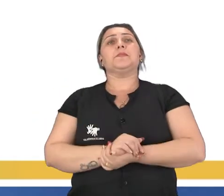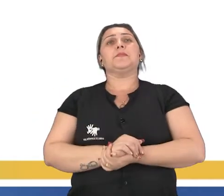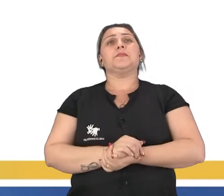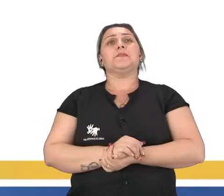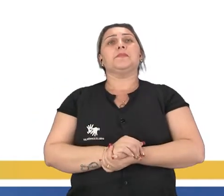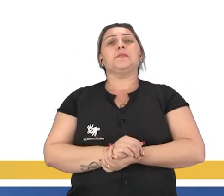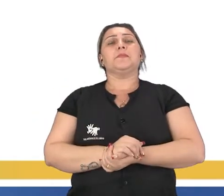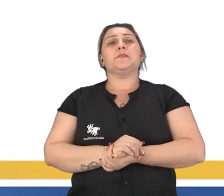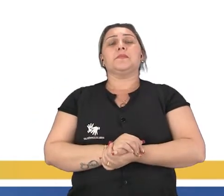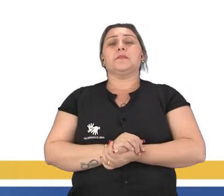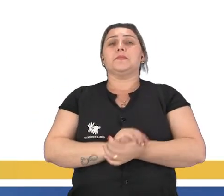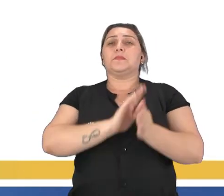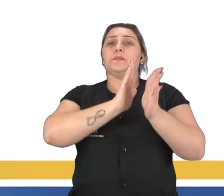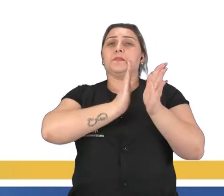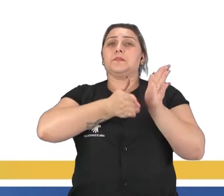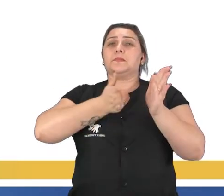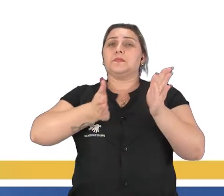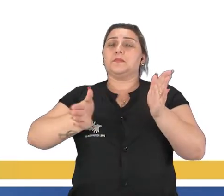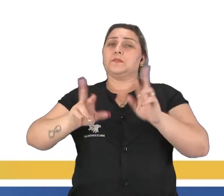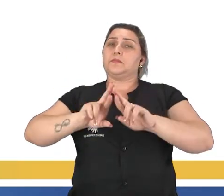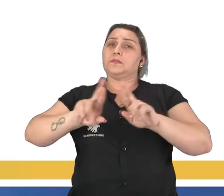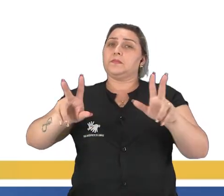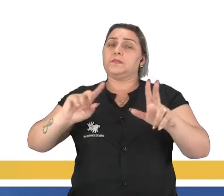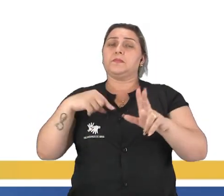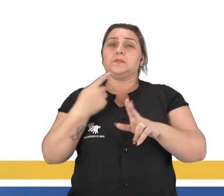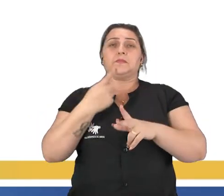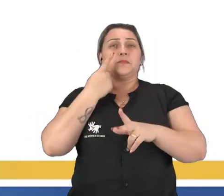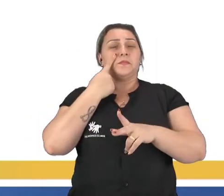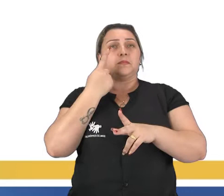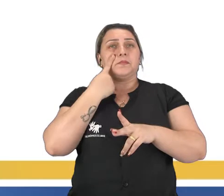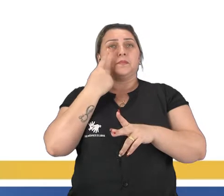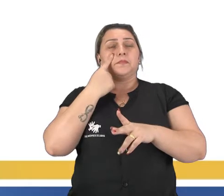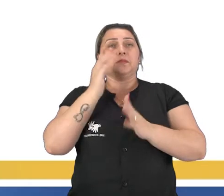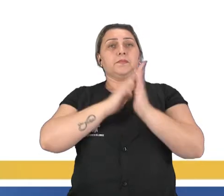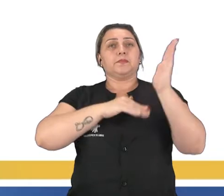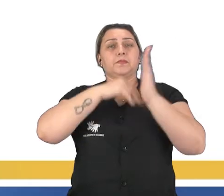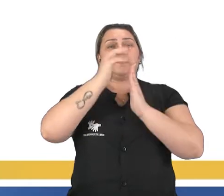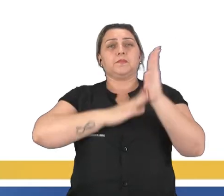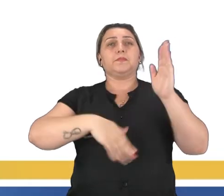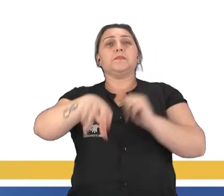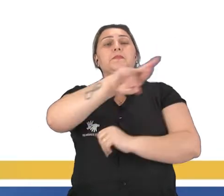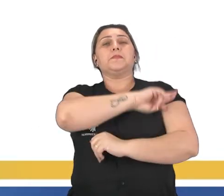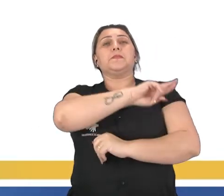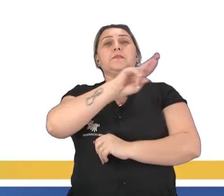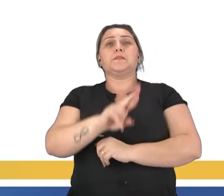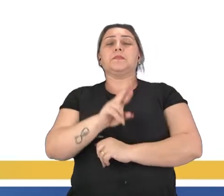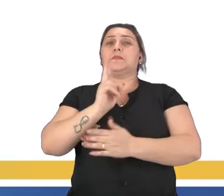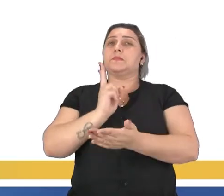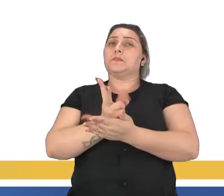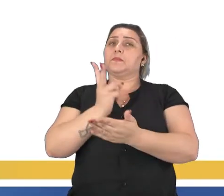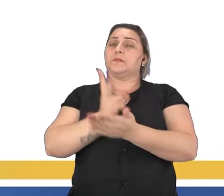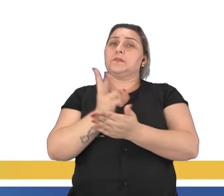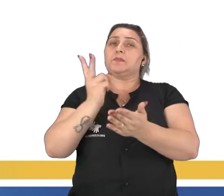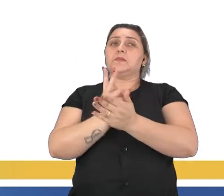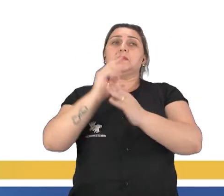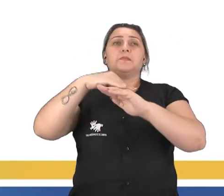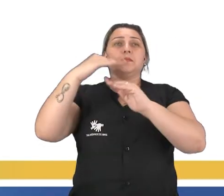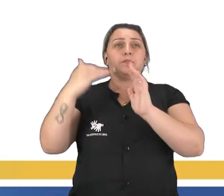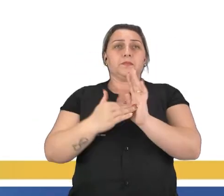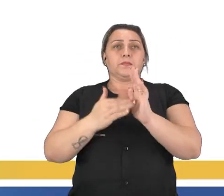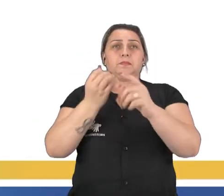as tiras terem sido divididas em tamanhos diferentes, a gente pode observar que as partes pintadas elas representam a mesma parte do todo.